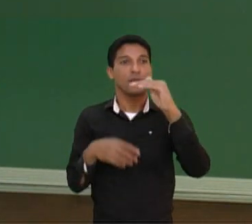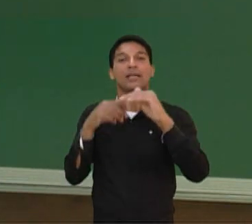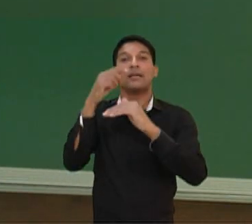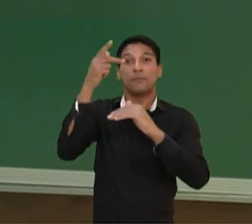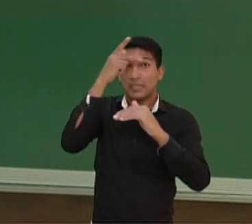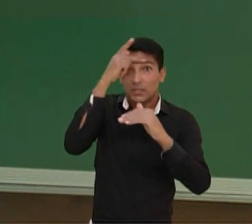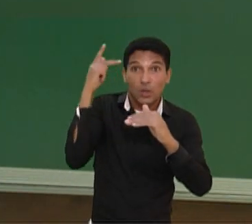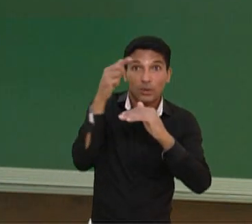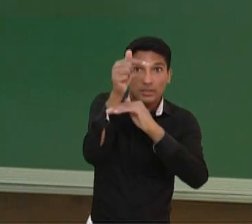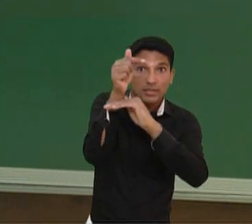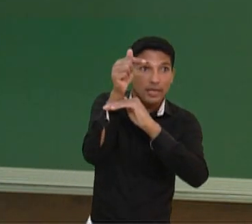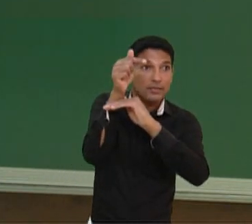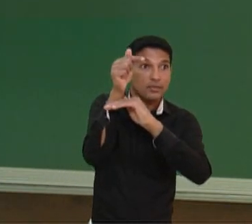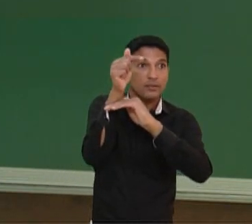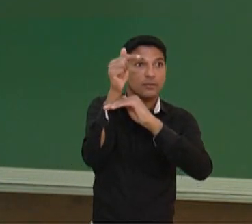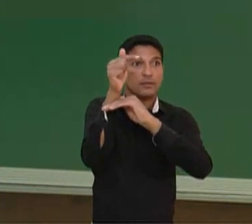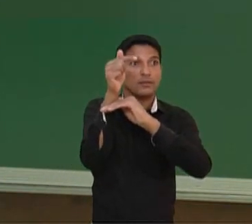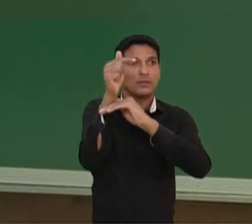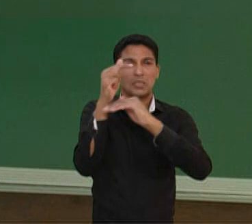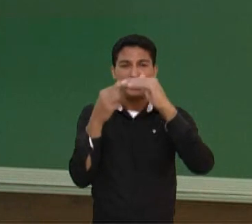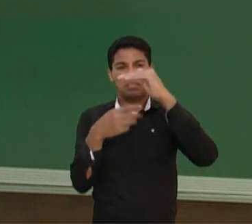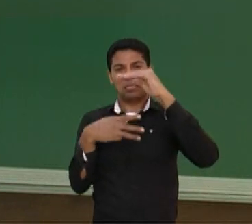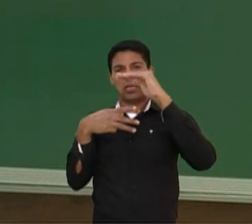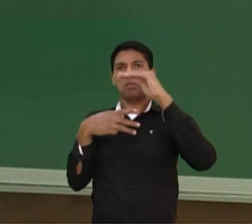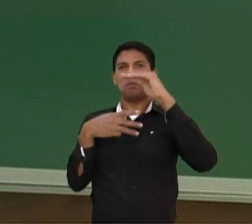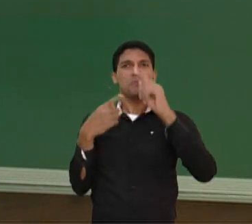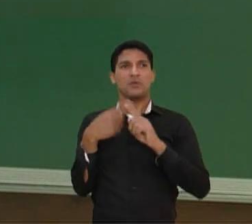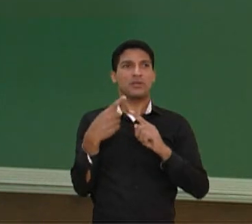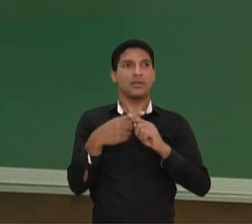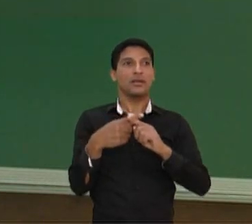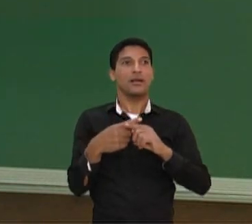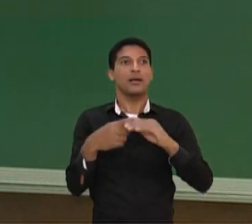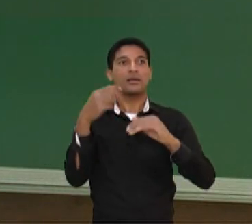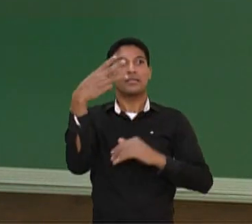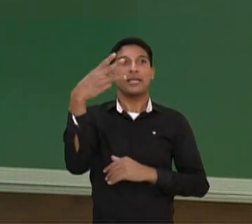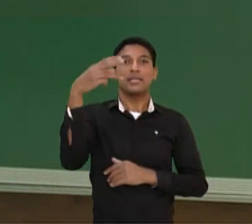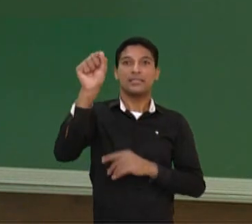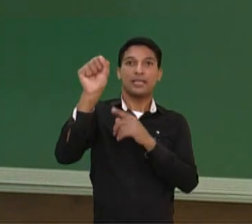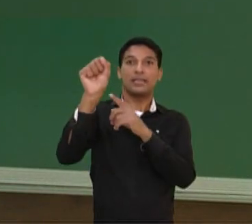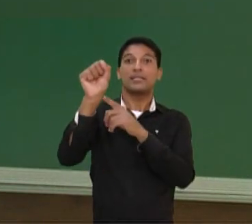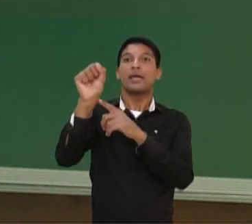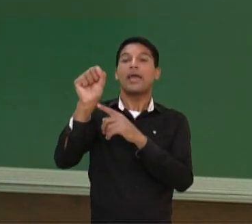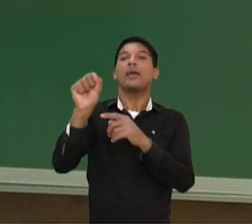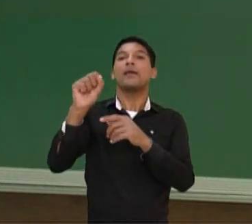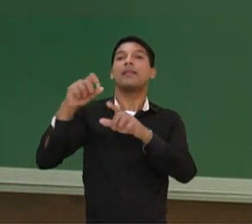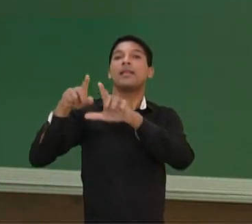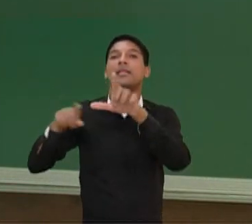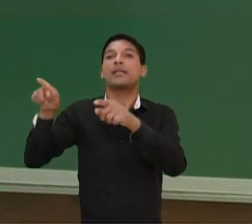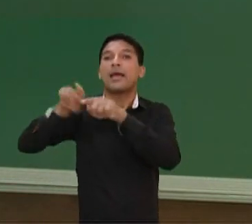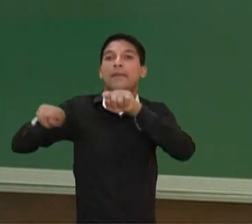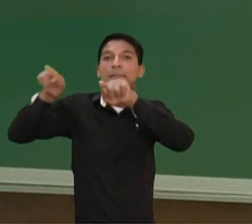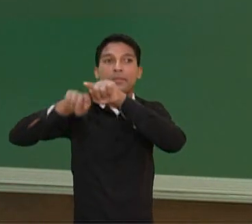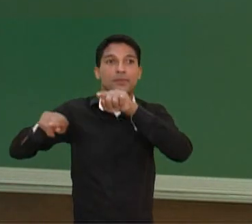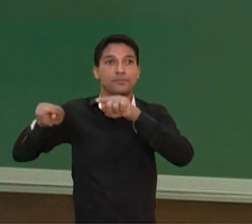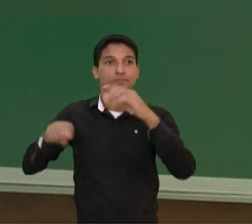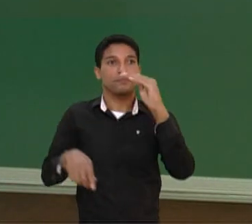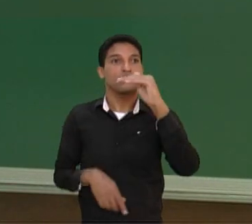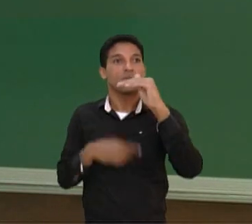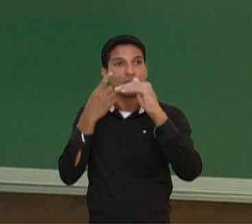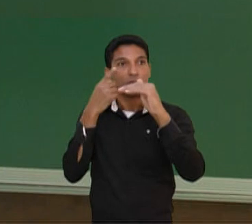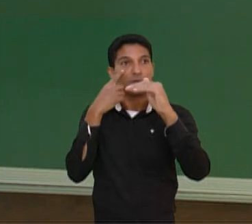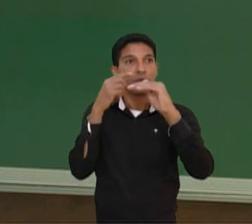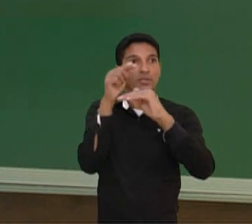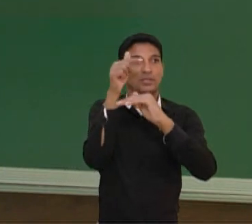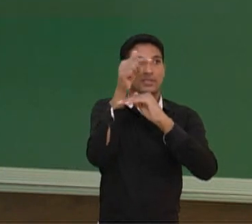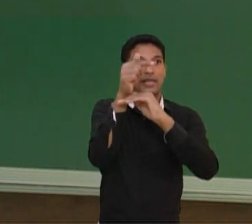cima, 3 fatorial embaixo. Por que 3, Pro? Porque são 3 S's, que são os repetidos, ok? 7 vezes 6 vezes 5